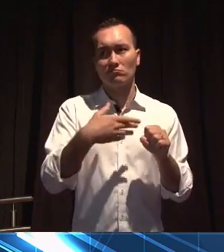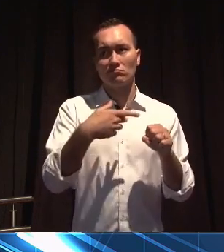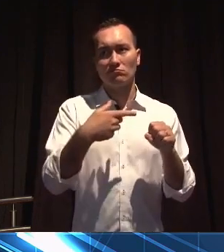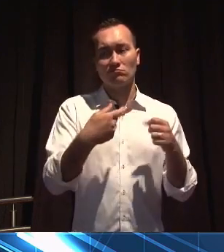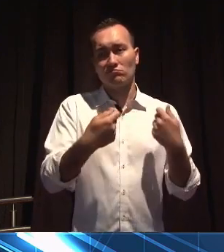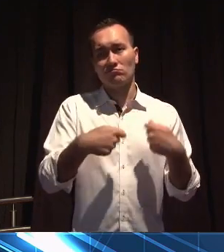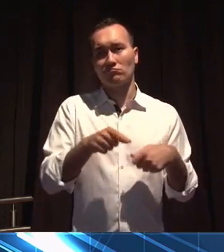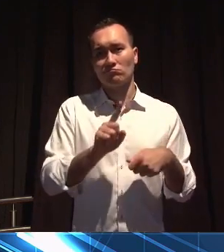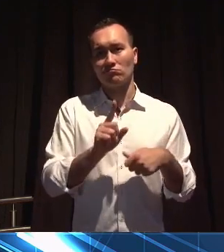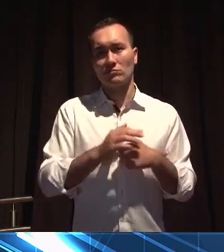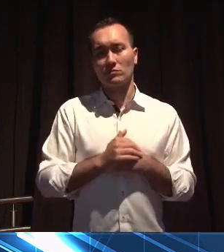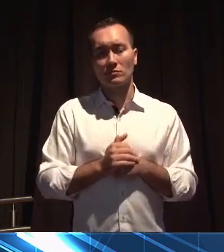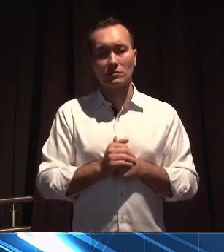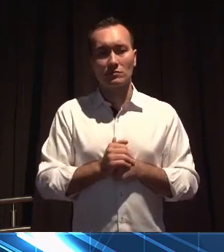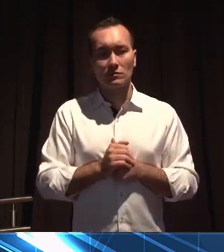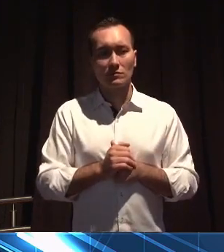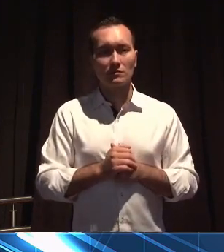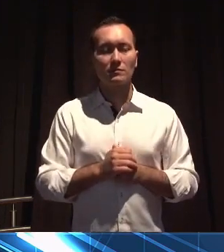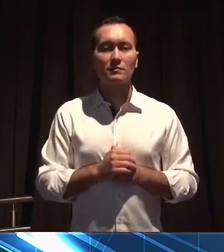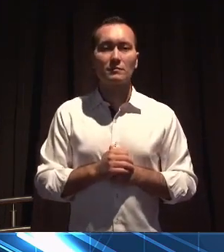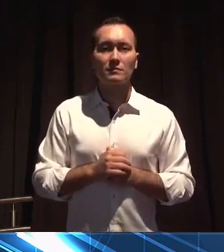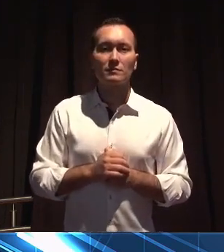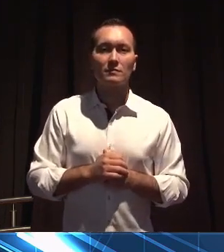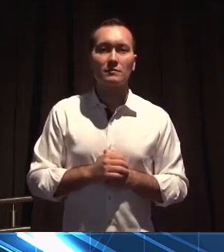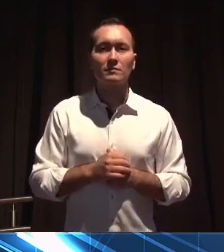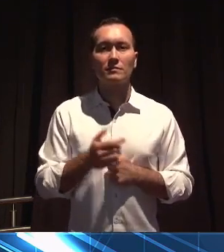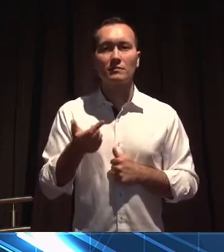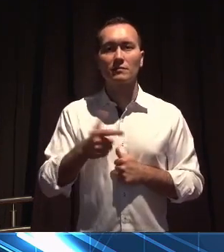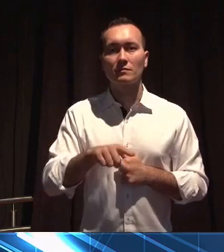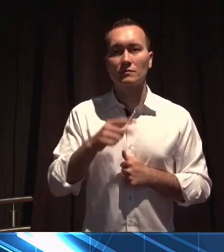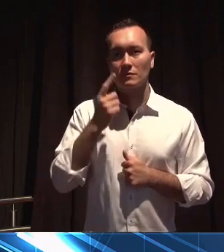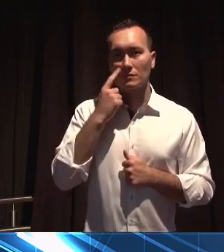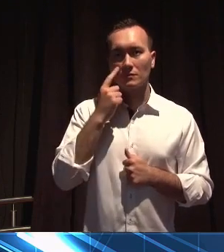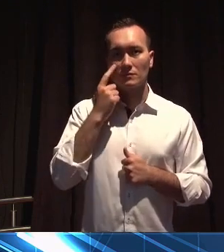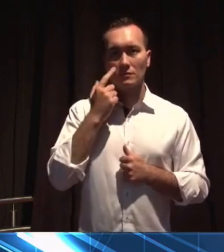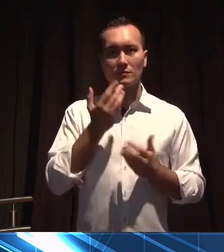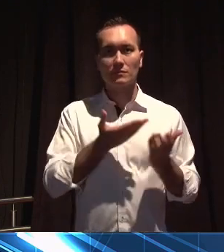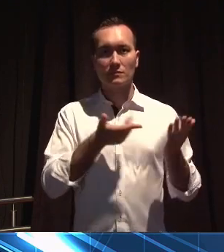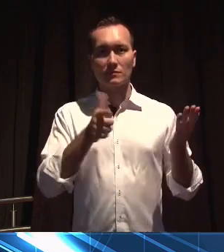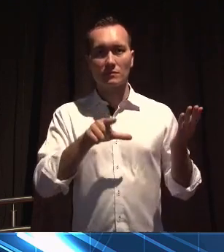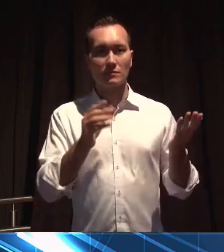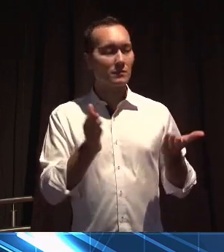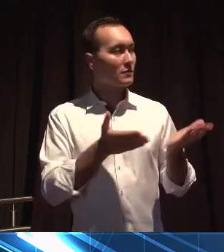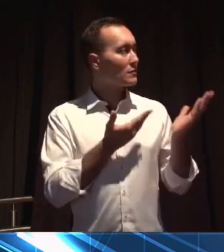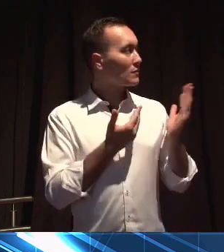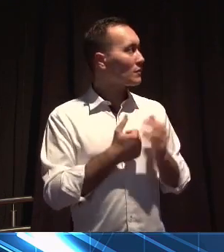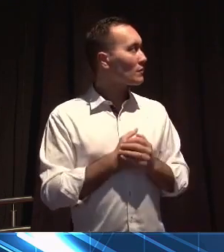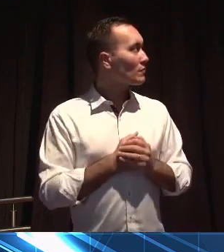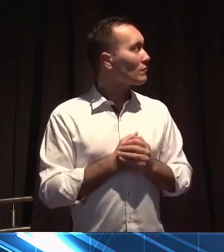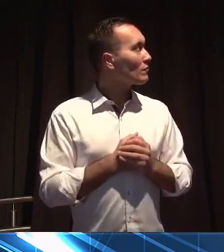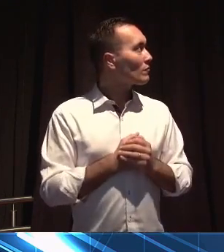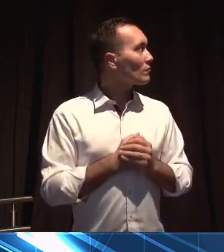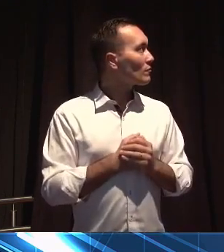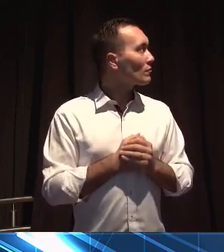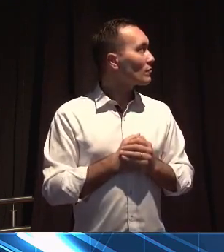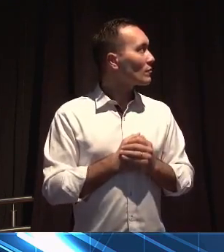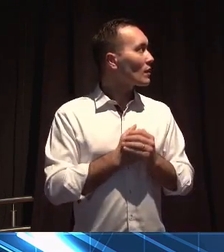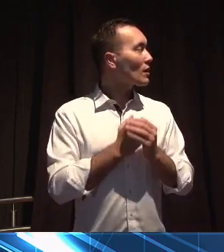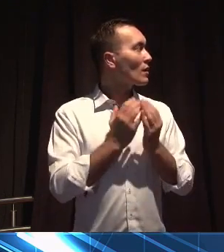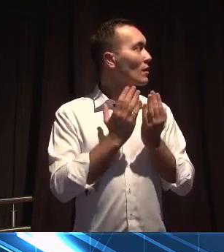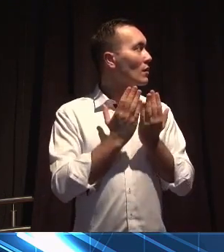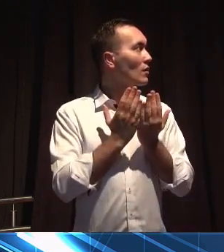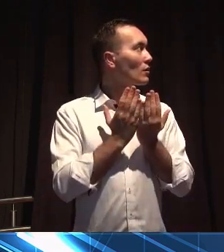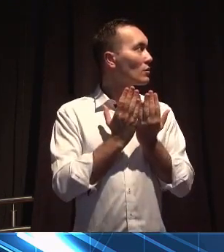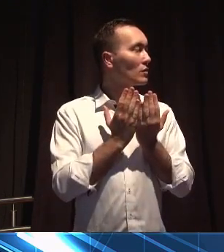os seus contrapontos Beleza então vamos lá para o open closed principal Open closet príncipe pessoal ele